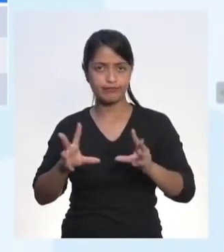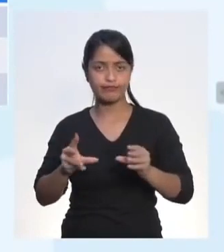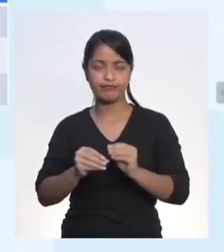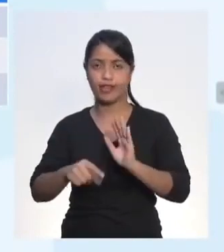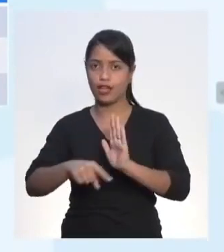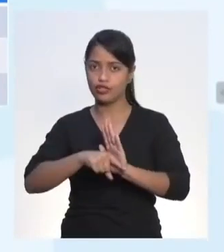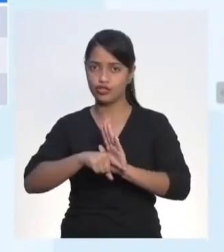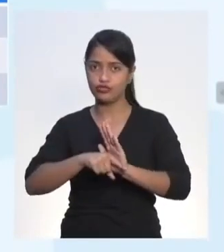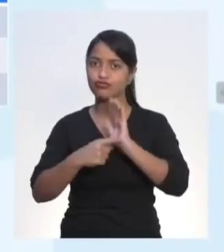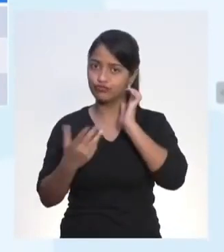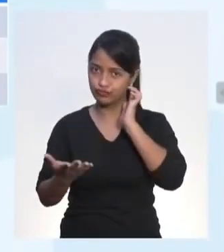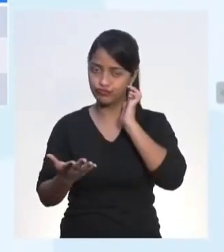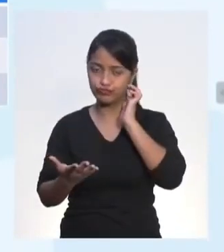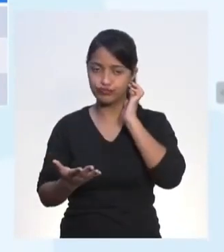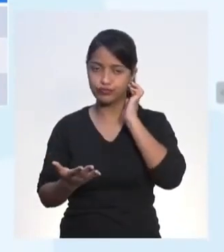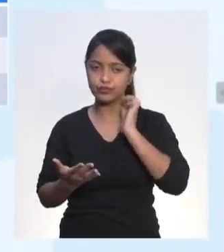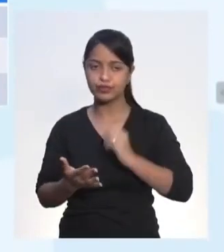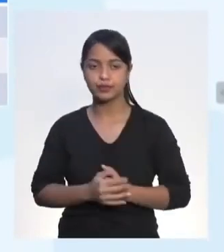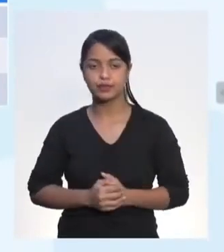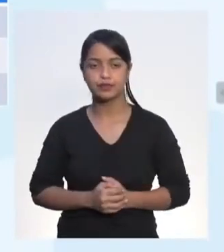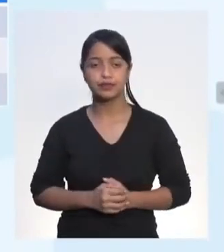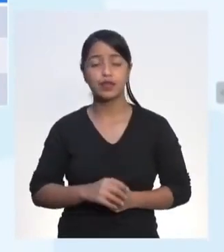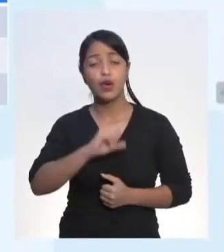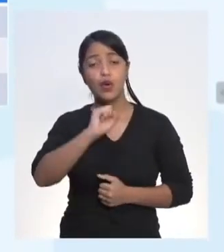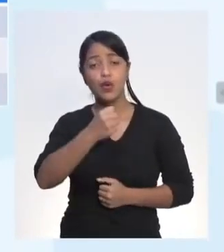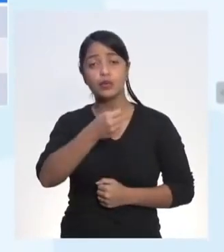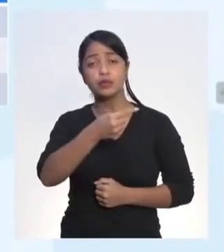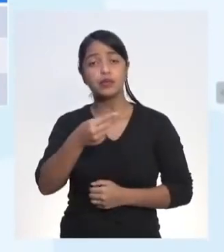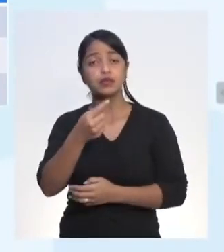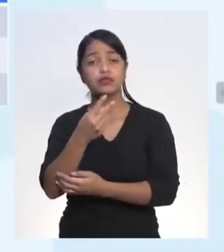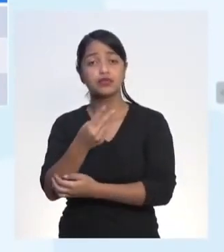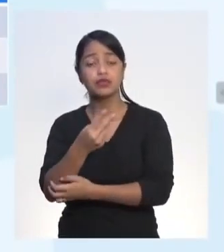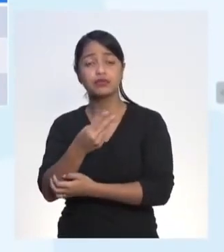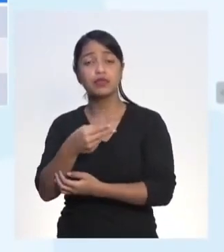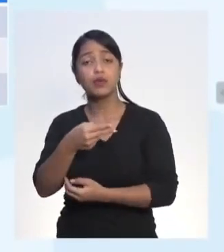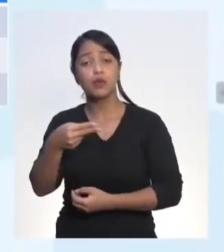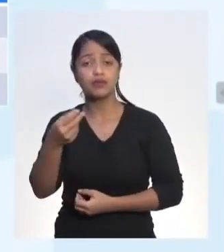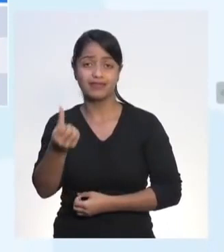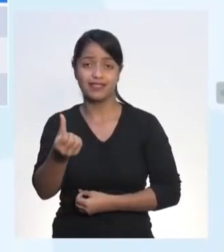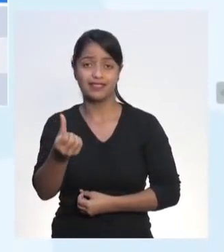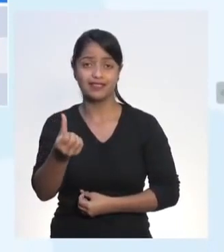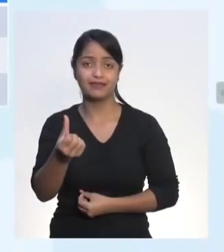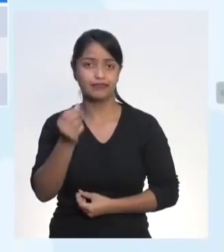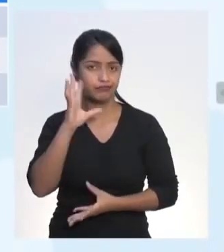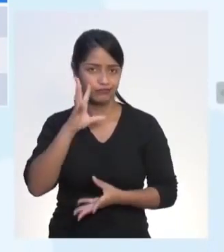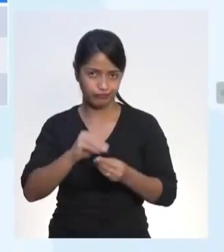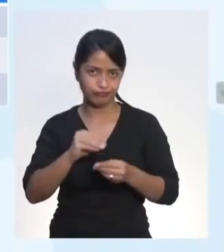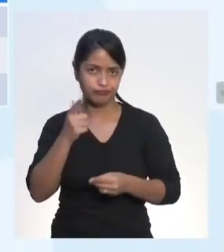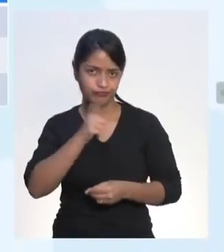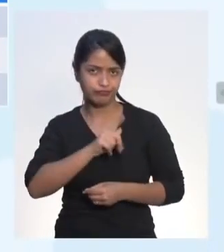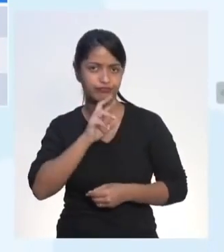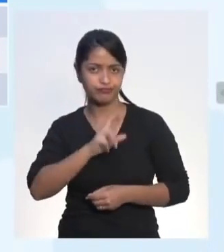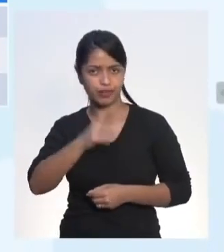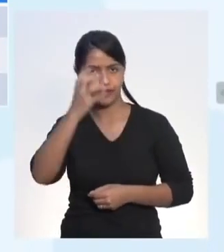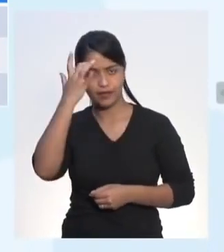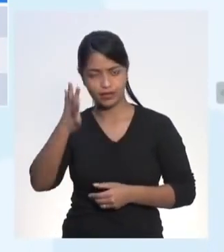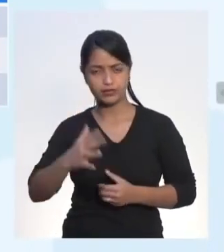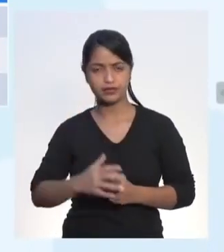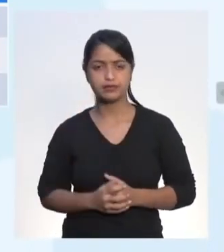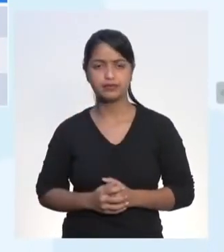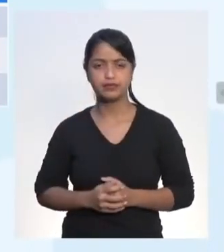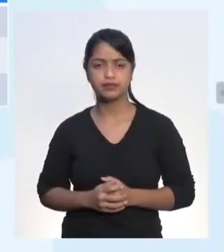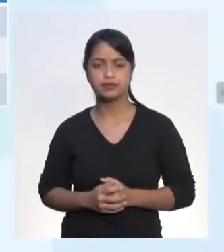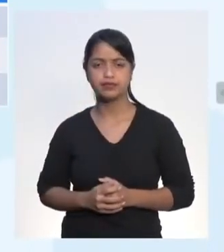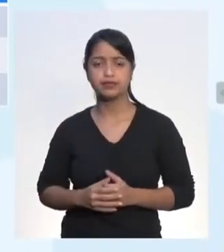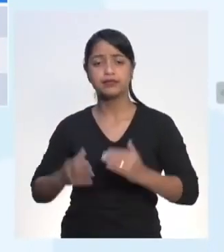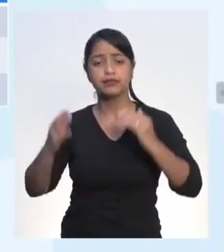menos 2 a gente consegue calcular aqui como 6 Sim, automático. Verdade. E multiplicar? Multiplicar, eu primeiro